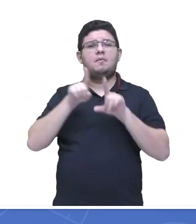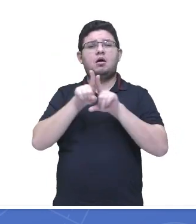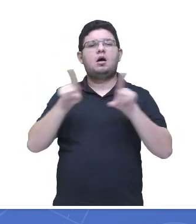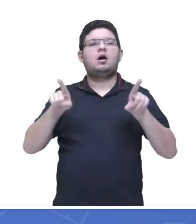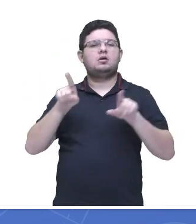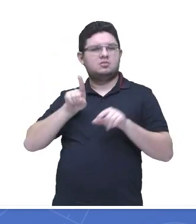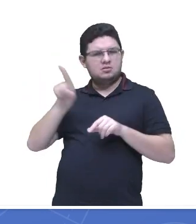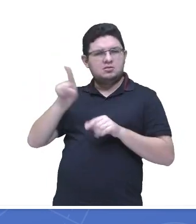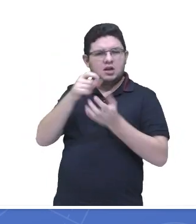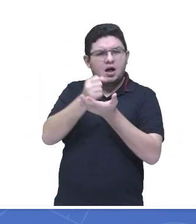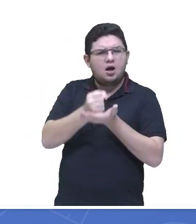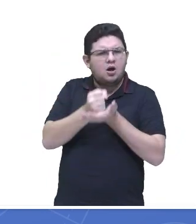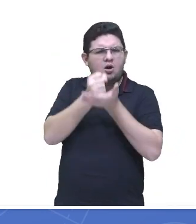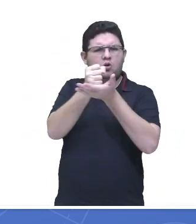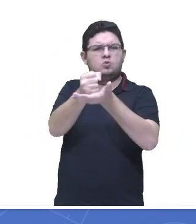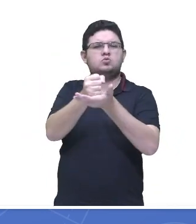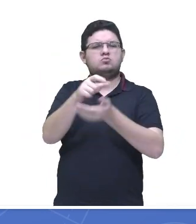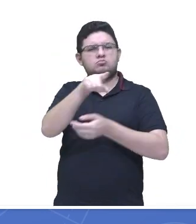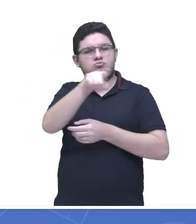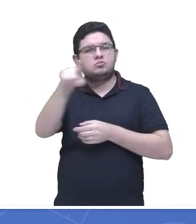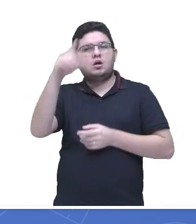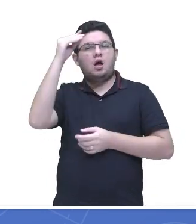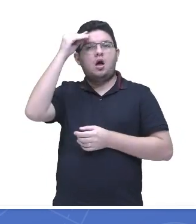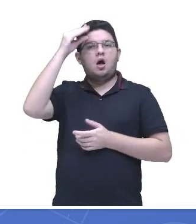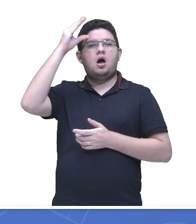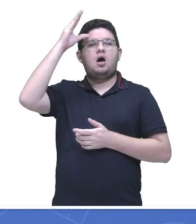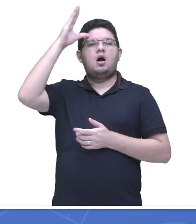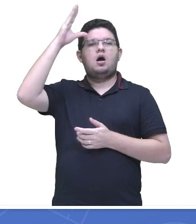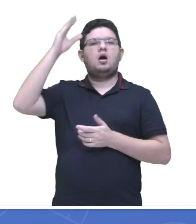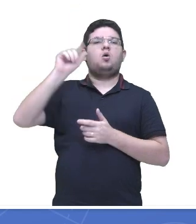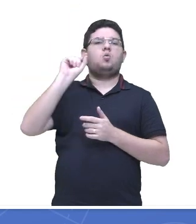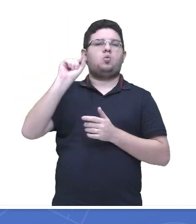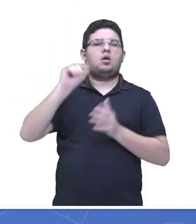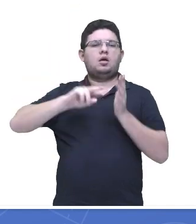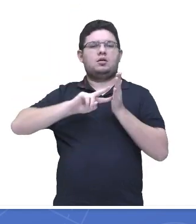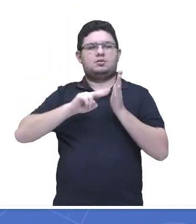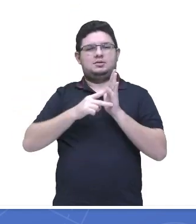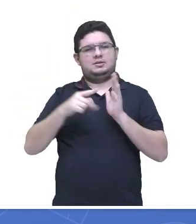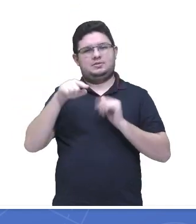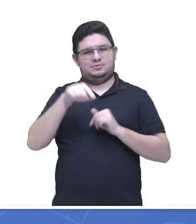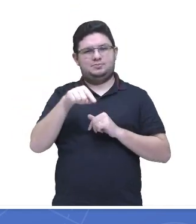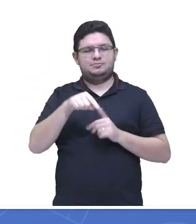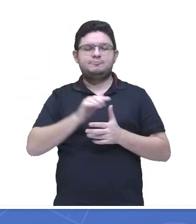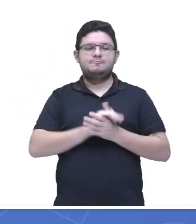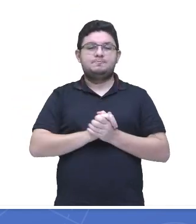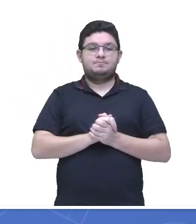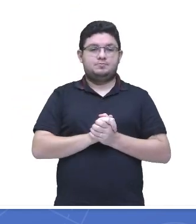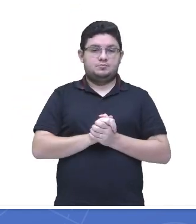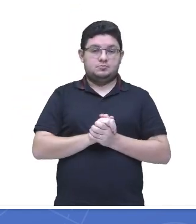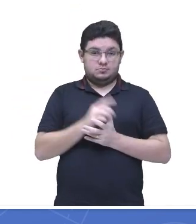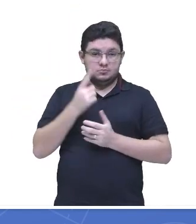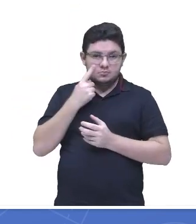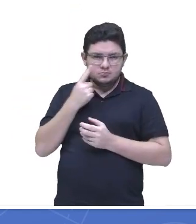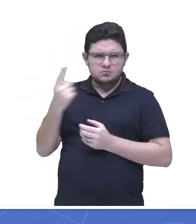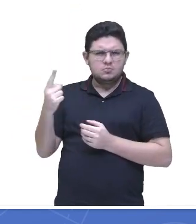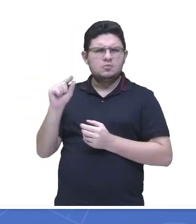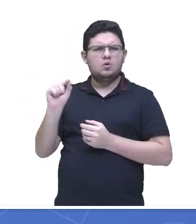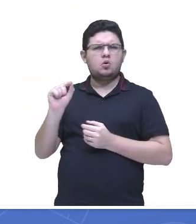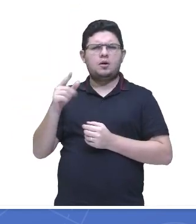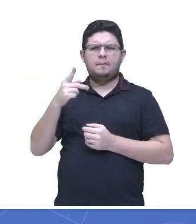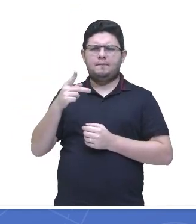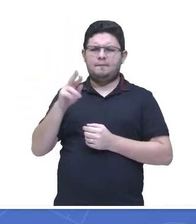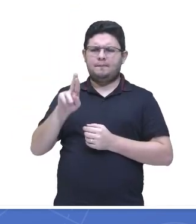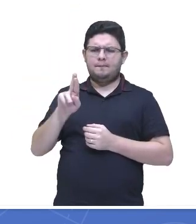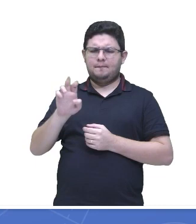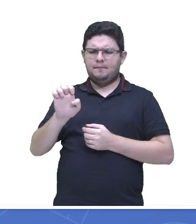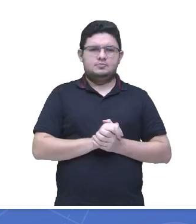uso dos prefixos, o conhecimento dos prefixos vai nos ajudar bastante. Então, vejam comigo o que seriam os